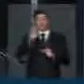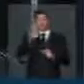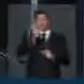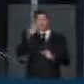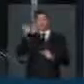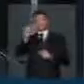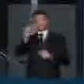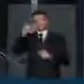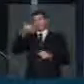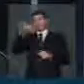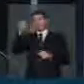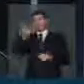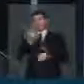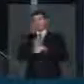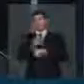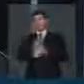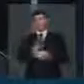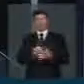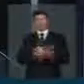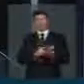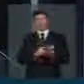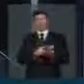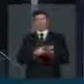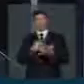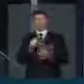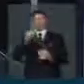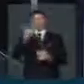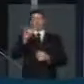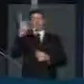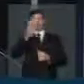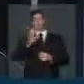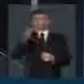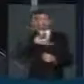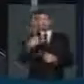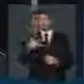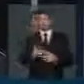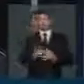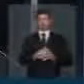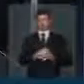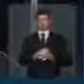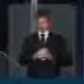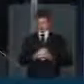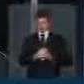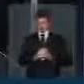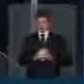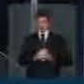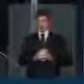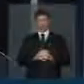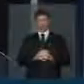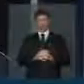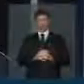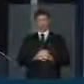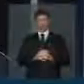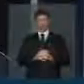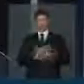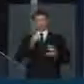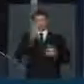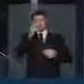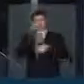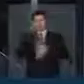correção inflacionária fiscalizada pela Agência Nacional de Saúde Suplementar, que